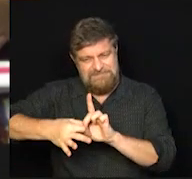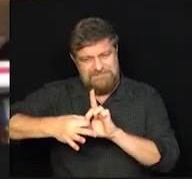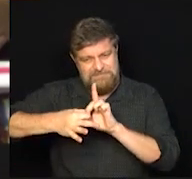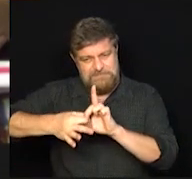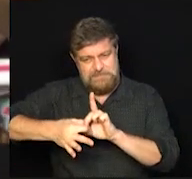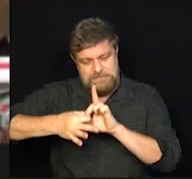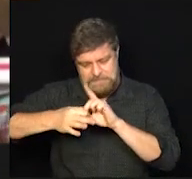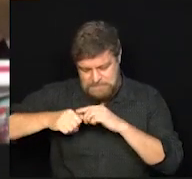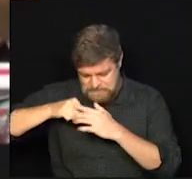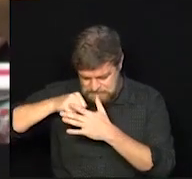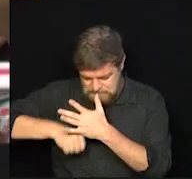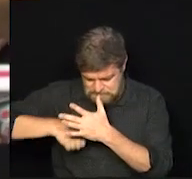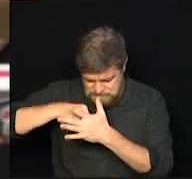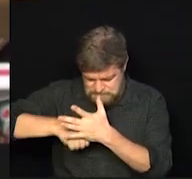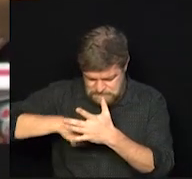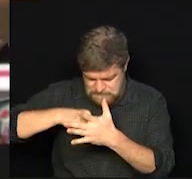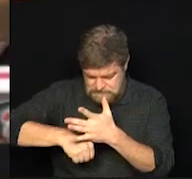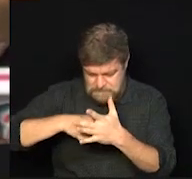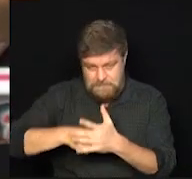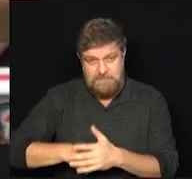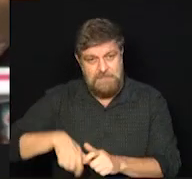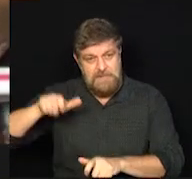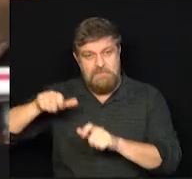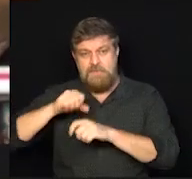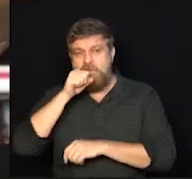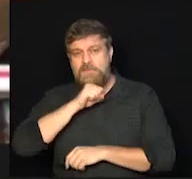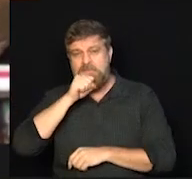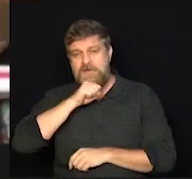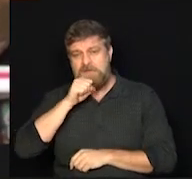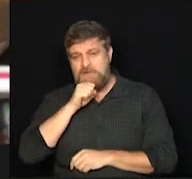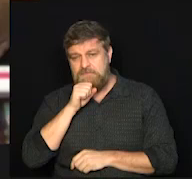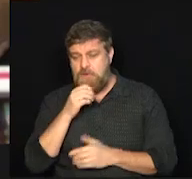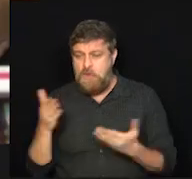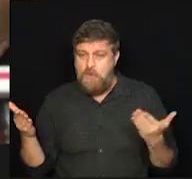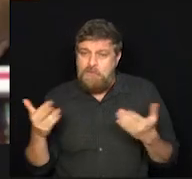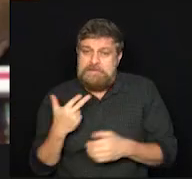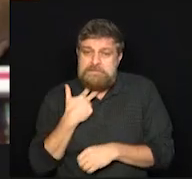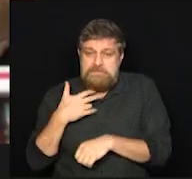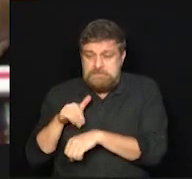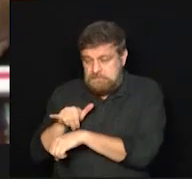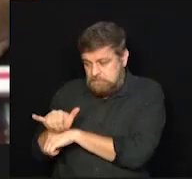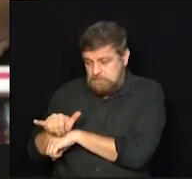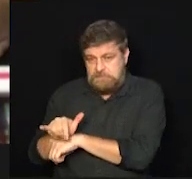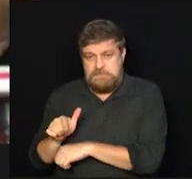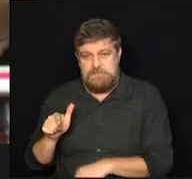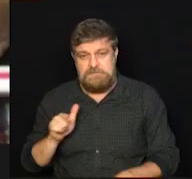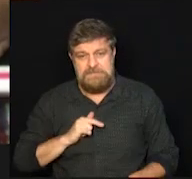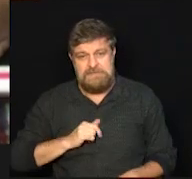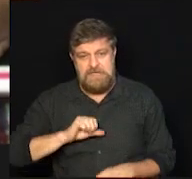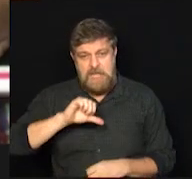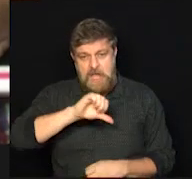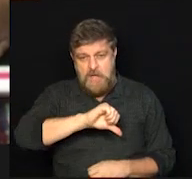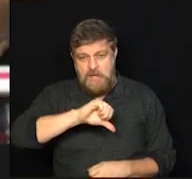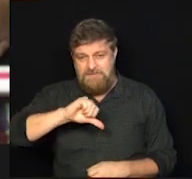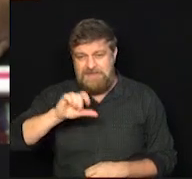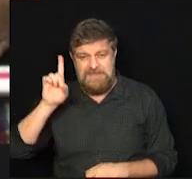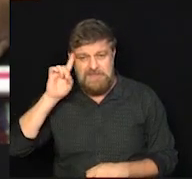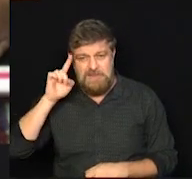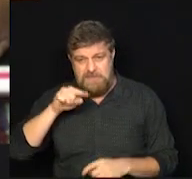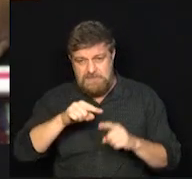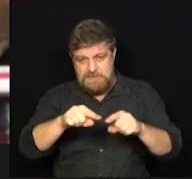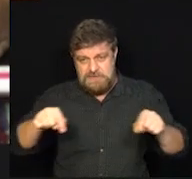parte dessa luta nossos mais velhos não estão a corrente que não estão aqui nesses 99 eles